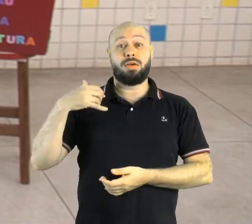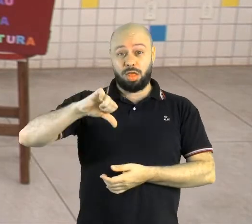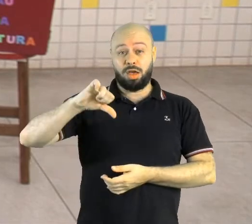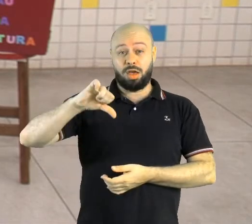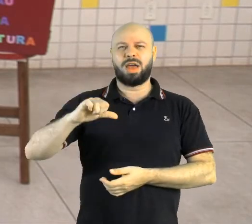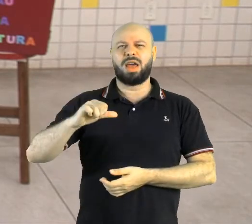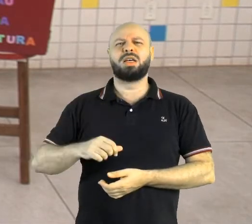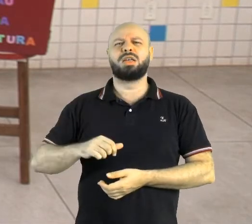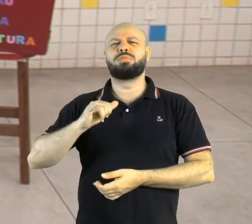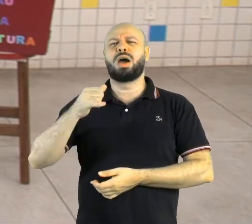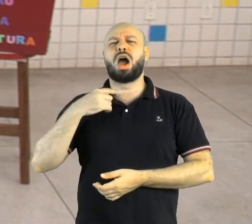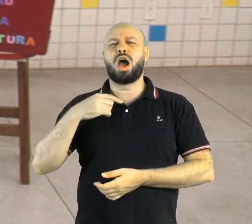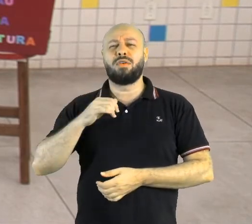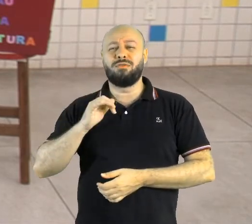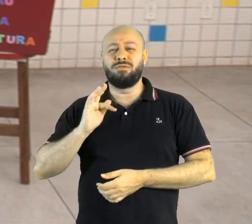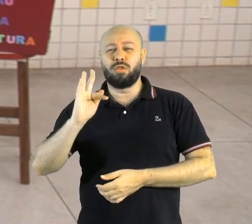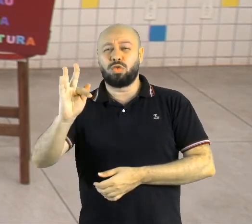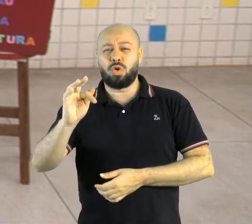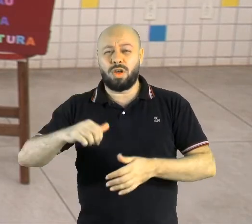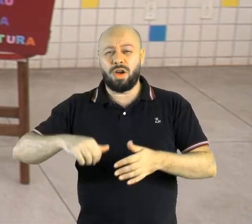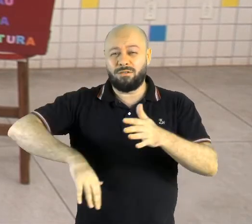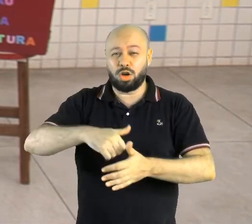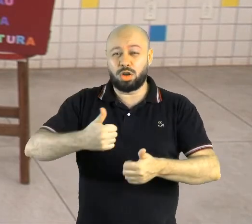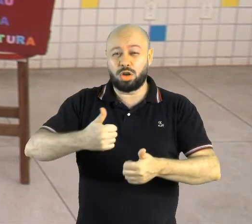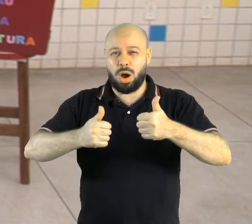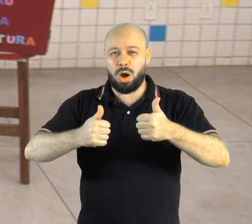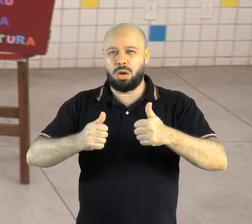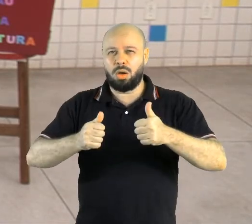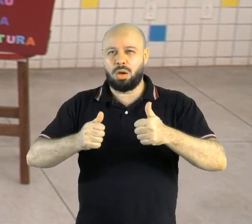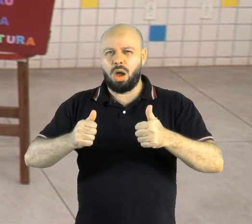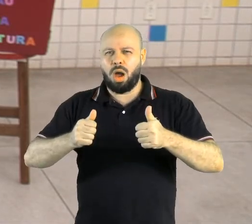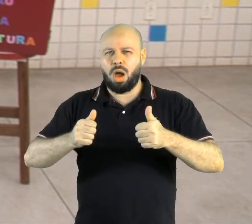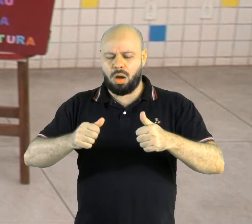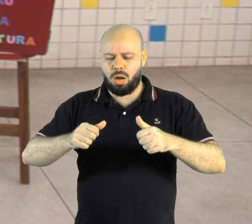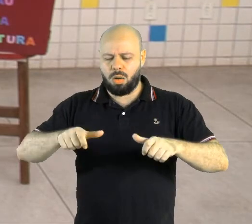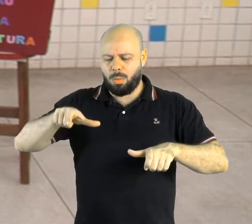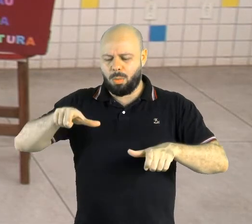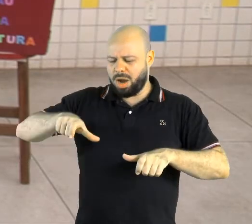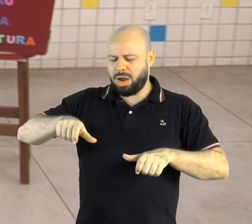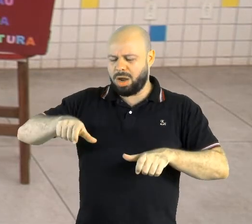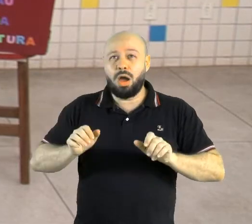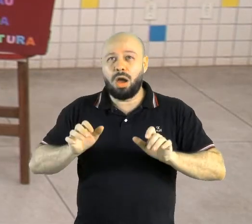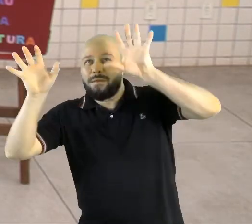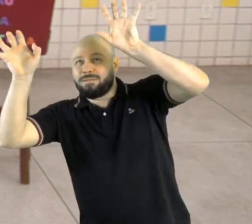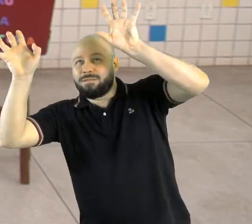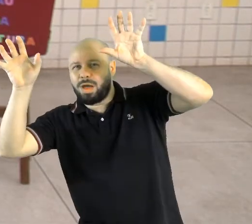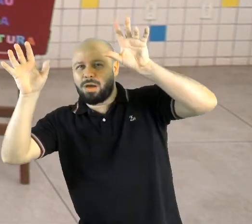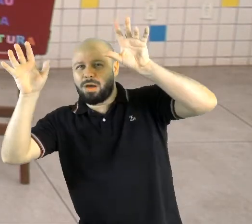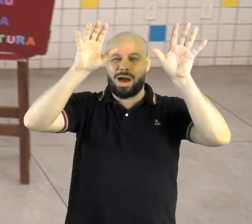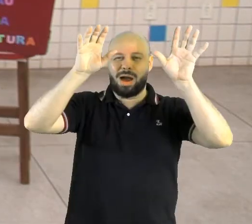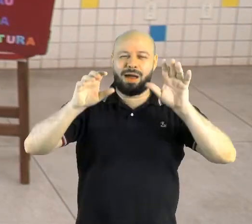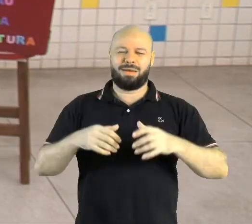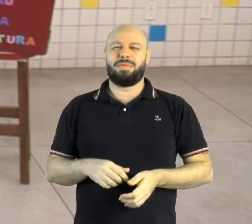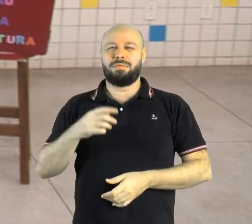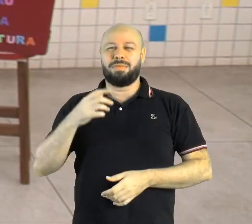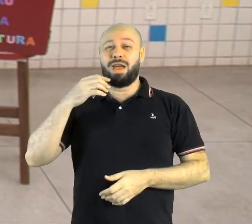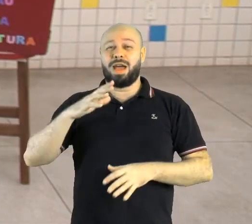um goleiro. Então, assim, lembra quando eu falei para vocês que a gente inspira em vida de pessoas